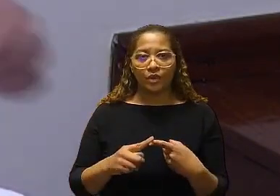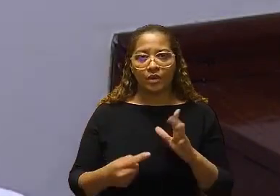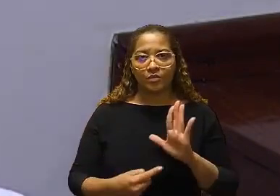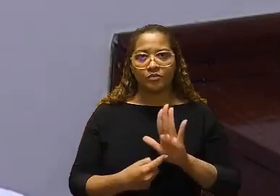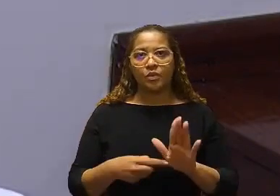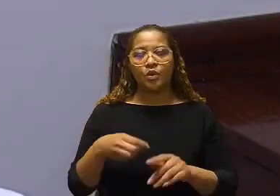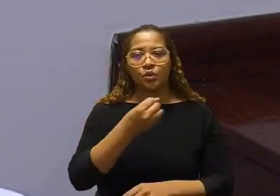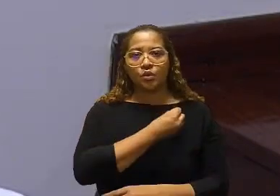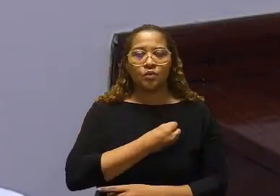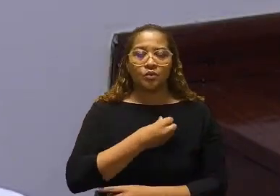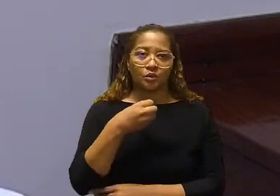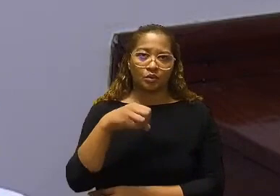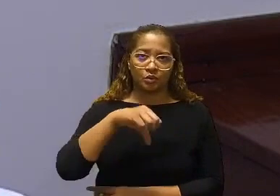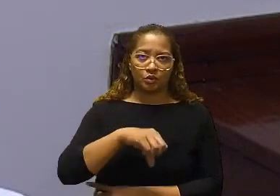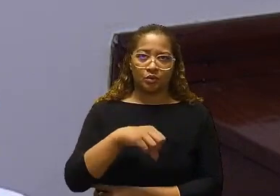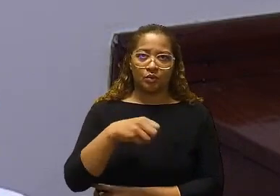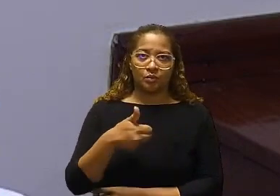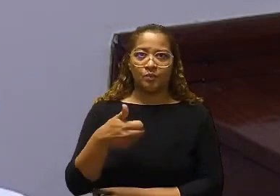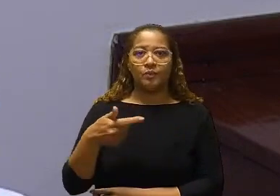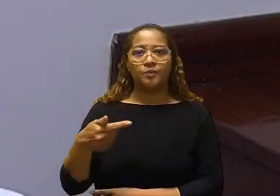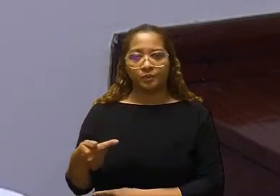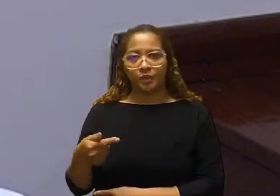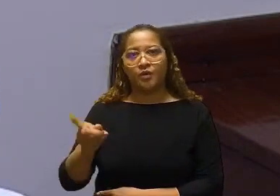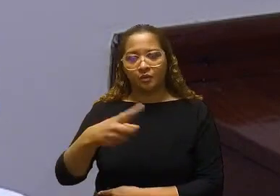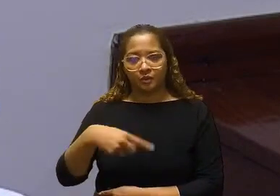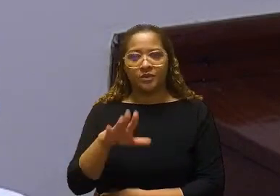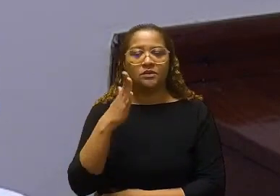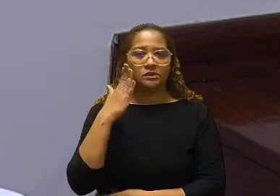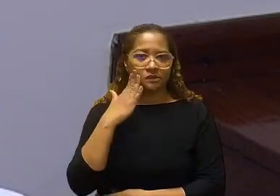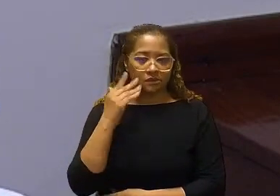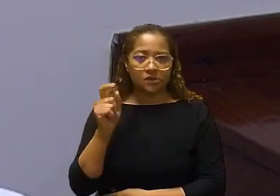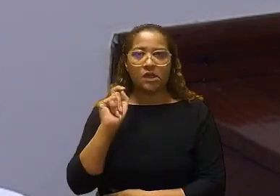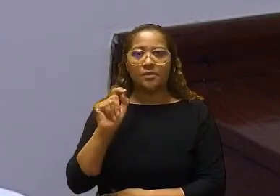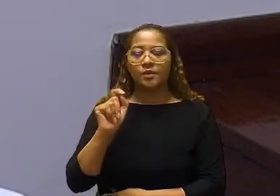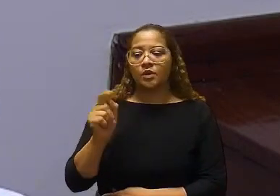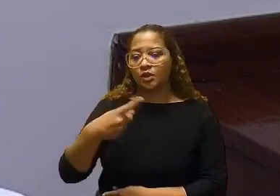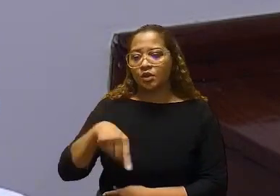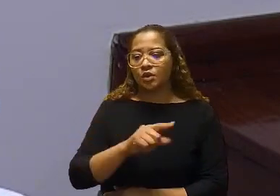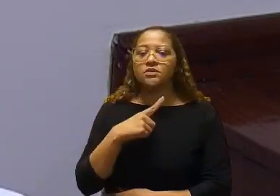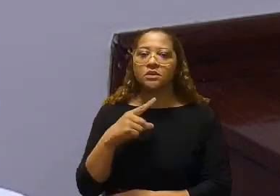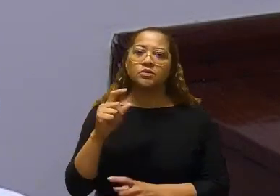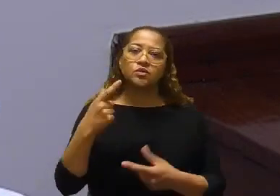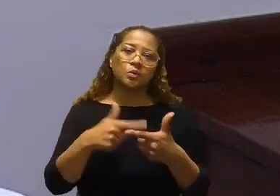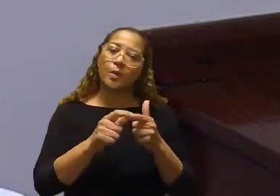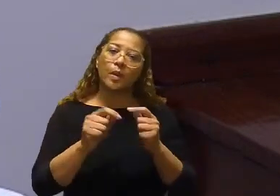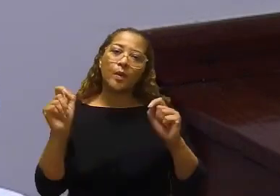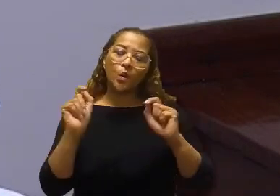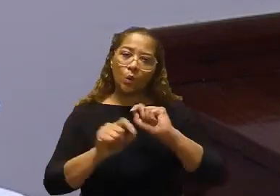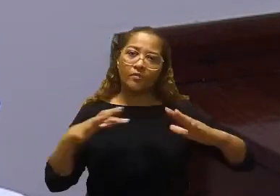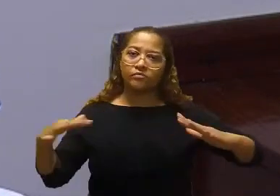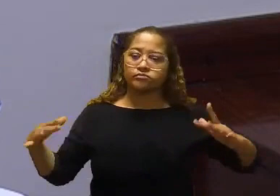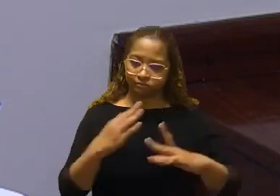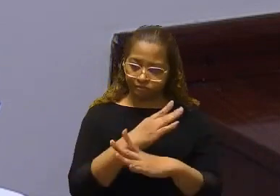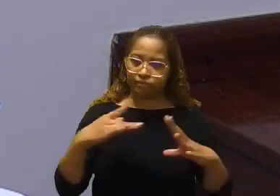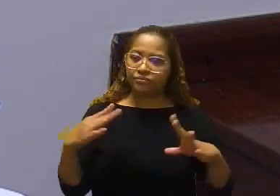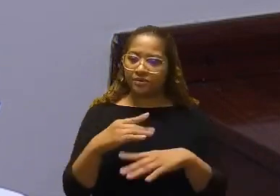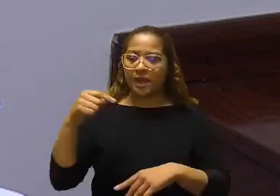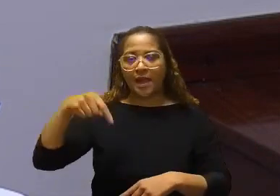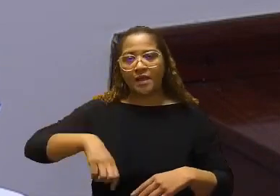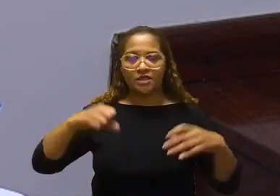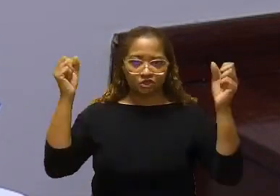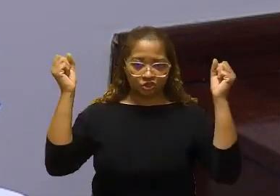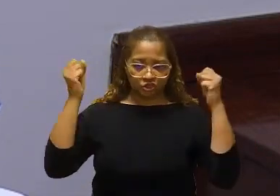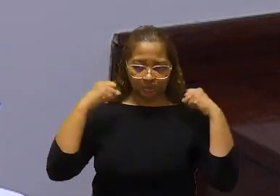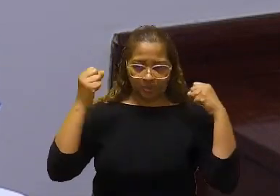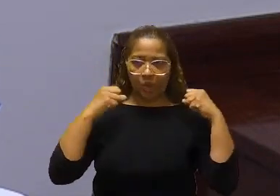917 como todos sabem nós temos um problema de mobilidade urbana aqui em Chapecó temos a comissão de mobilidade urbana temos o projeto que